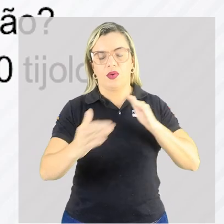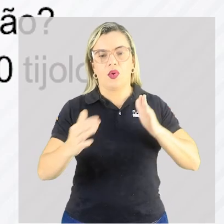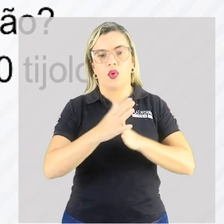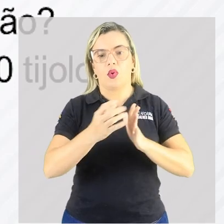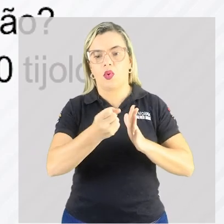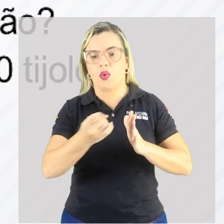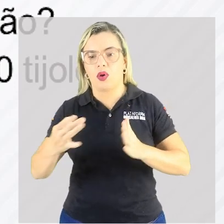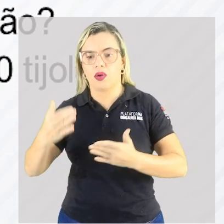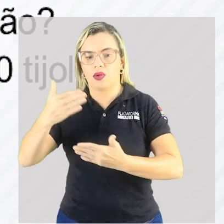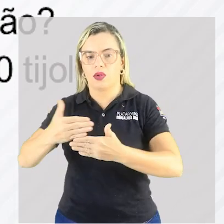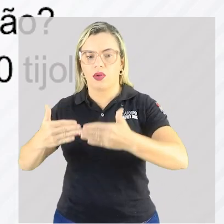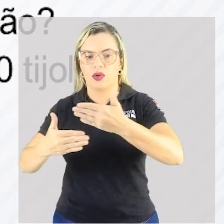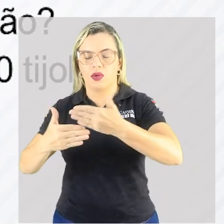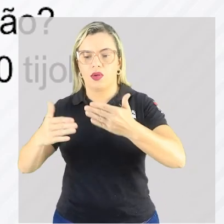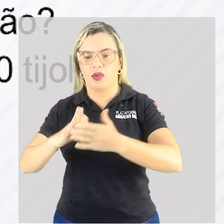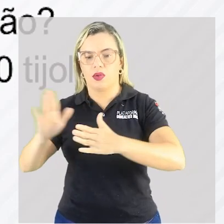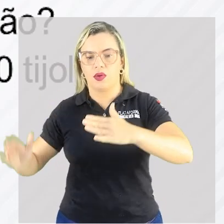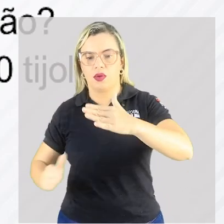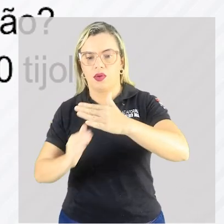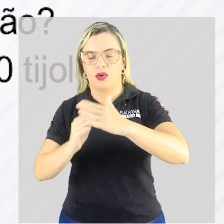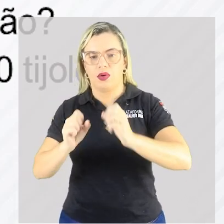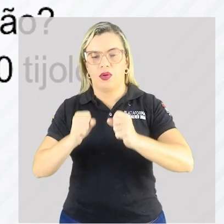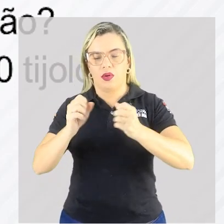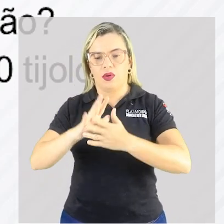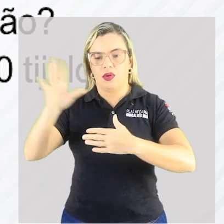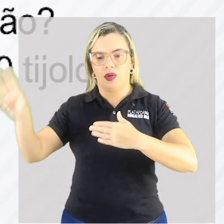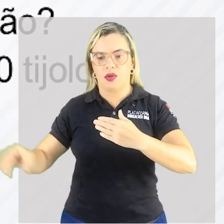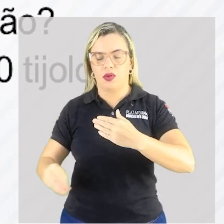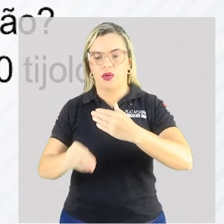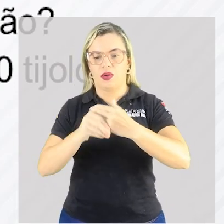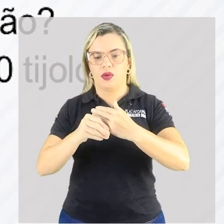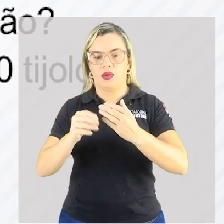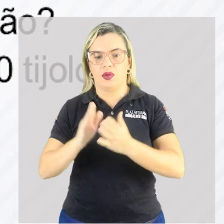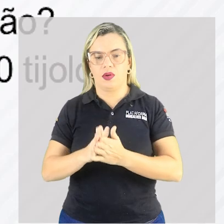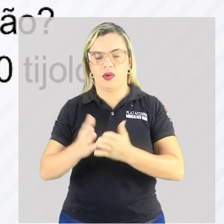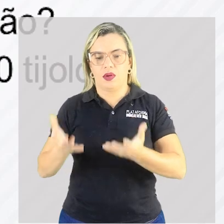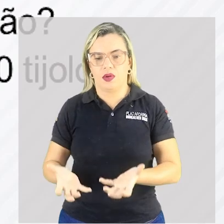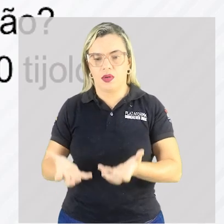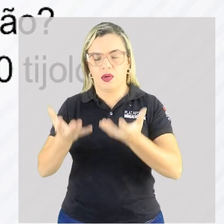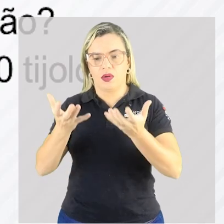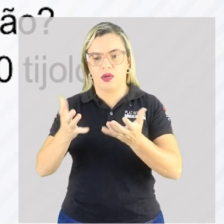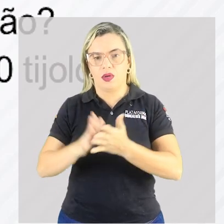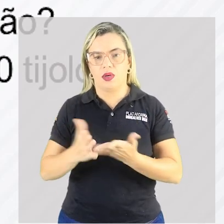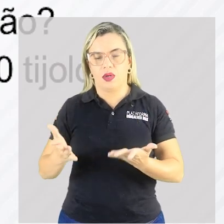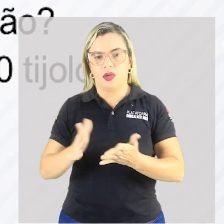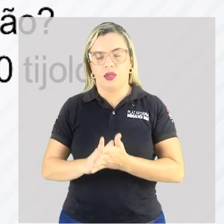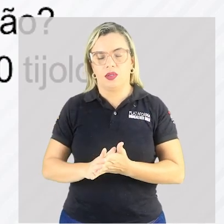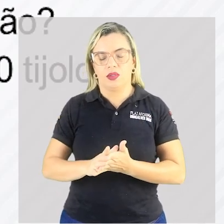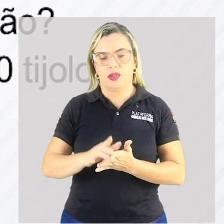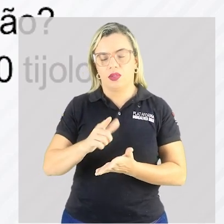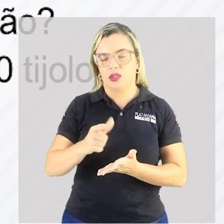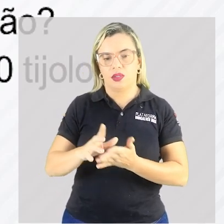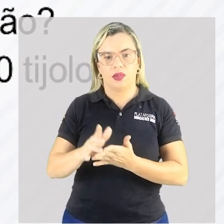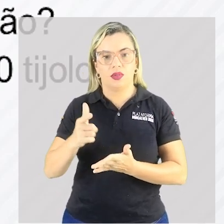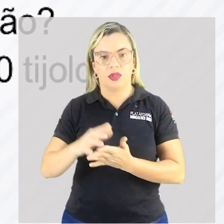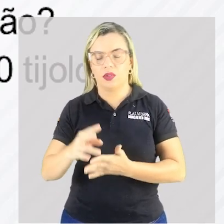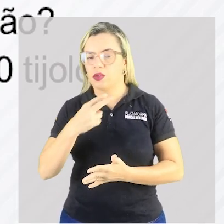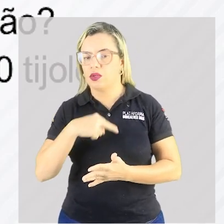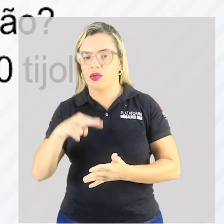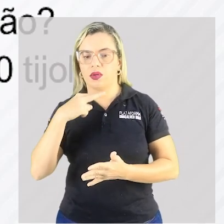ser acrescentados à carga, de modo a não ultrapassar a carga máxima